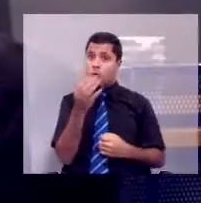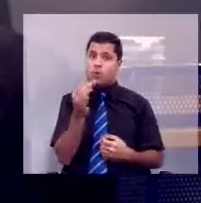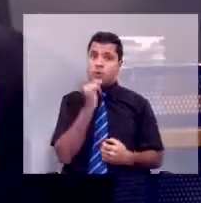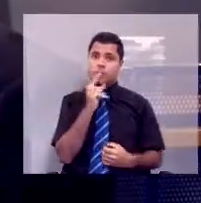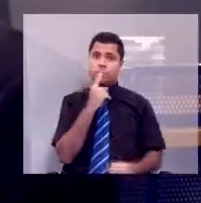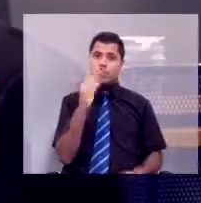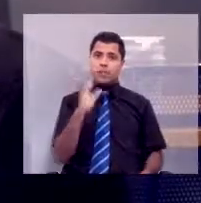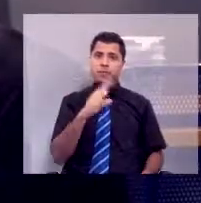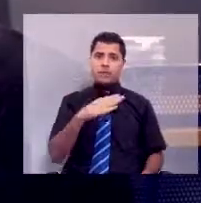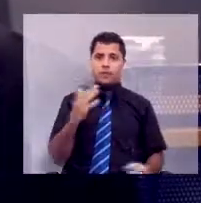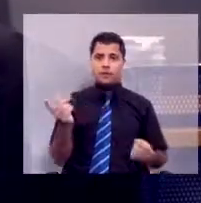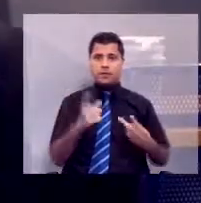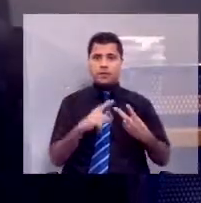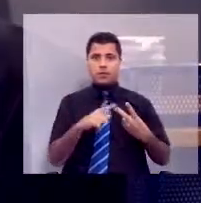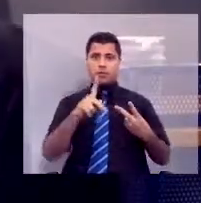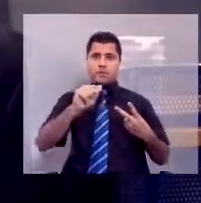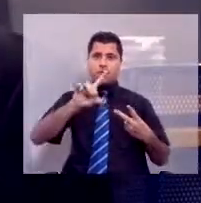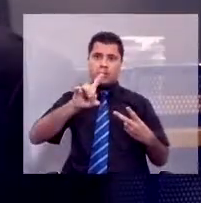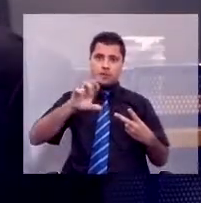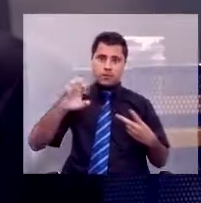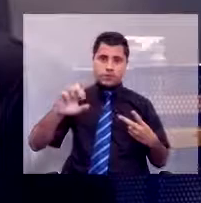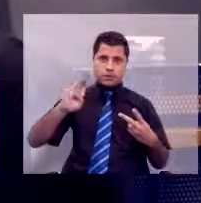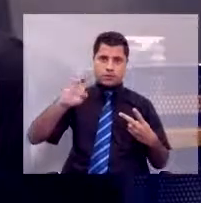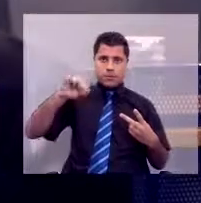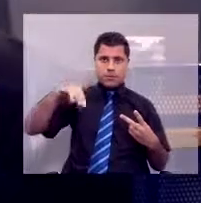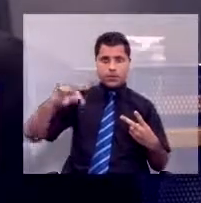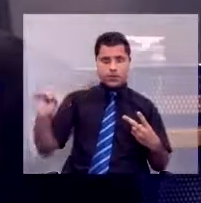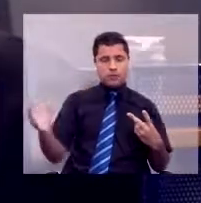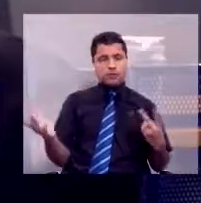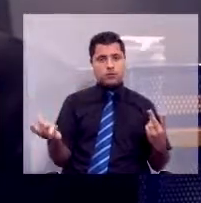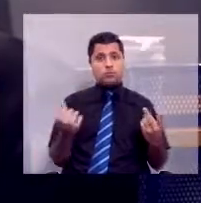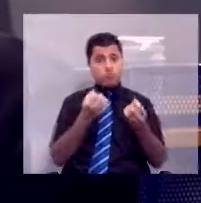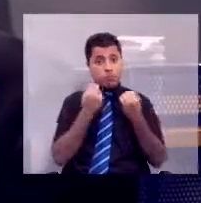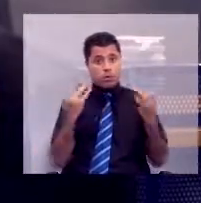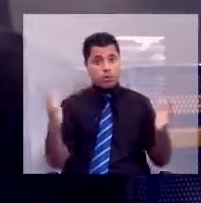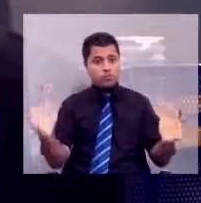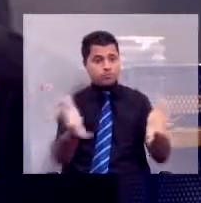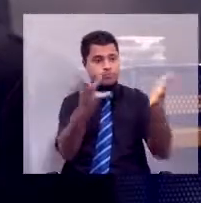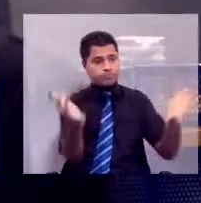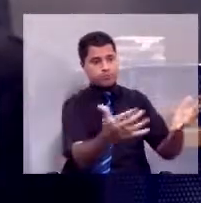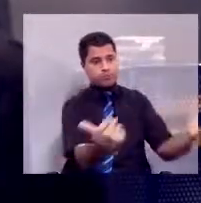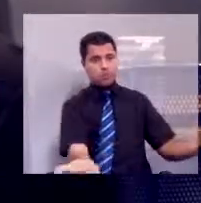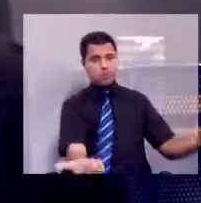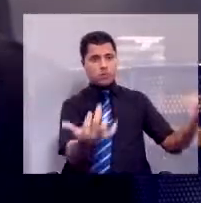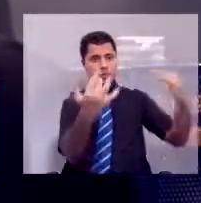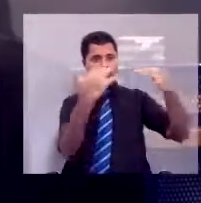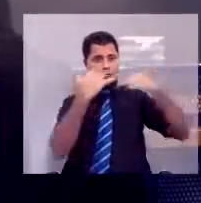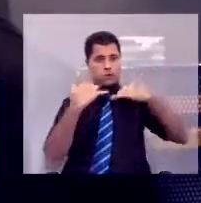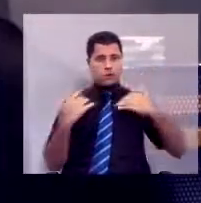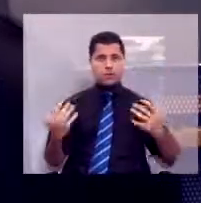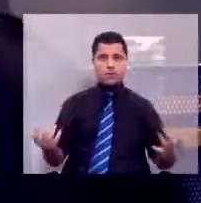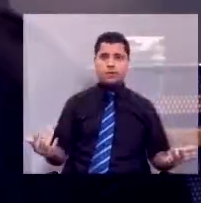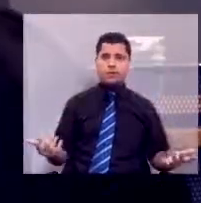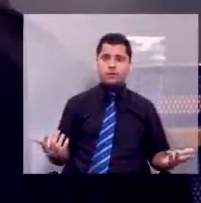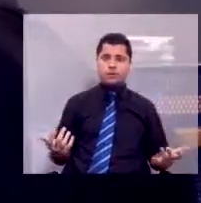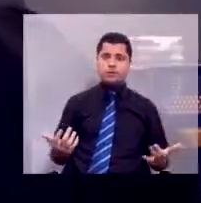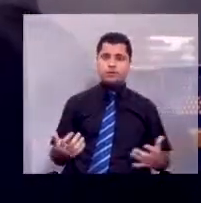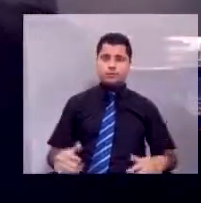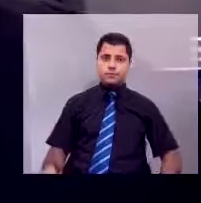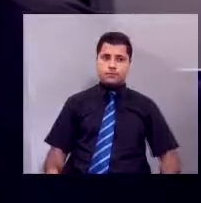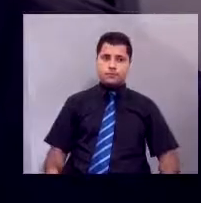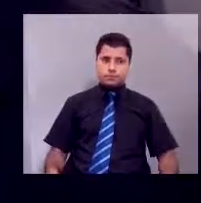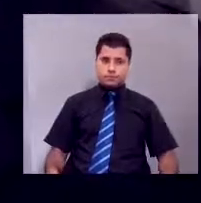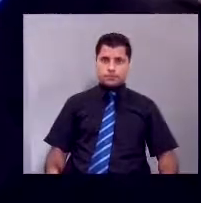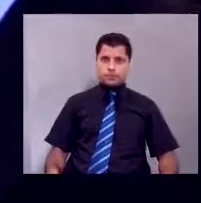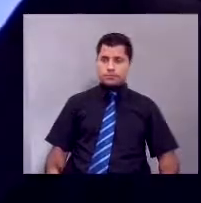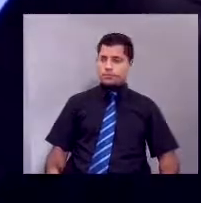Pimenta, o Hospital Padre Bento. Então, realmente é importante esse incentivo para que os médicos venham fazer a residência na nossa cidade. É um bom projeto.